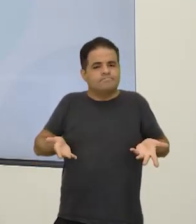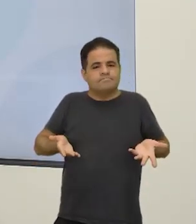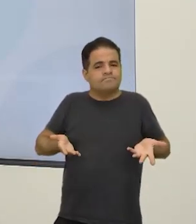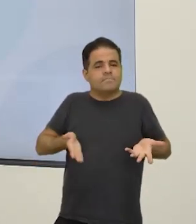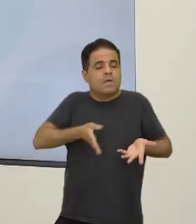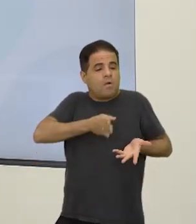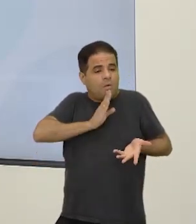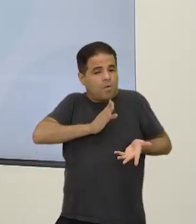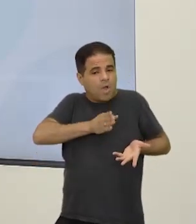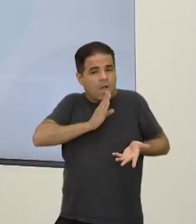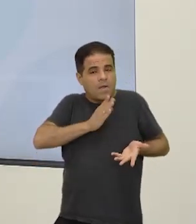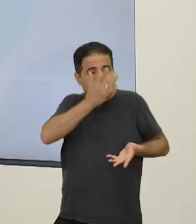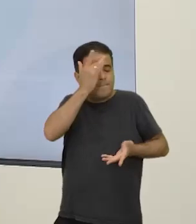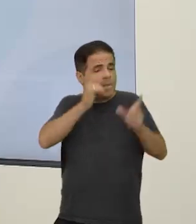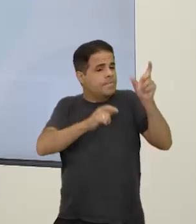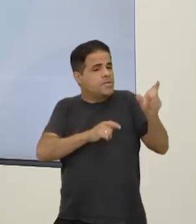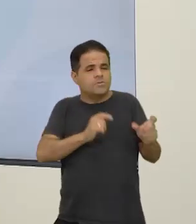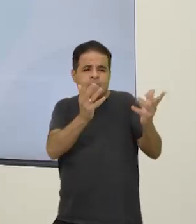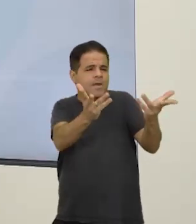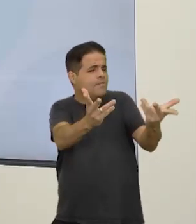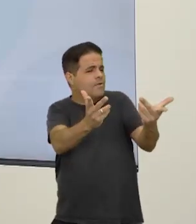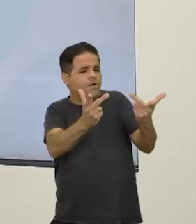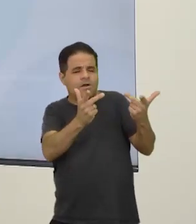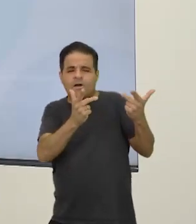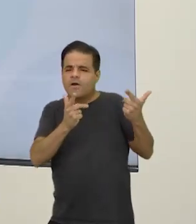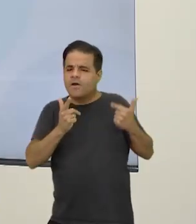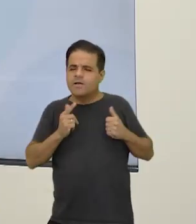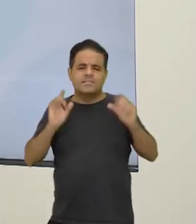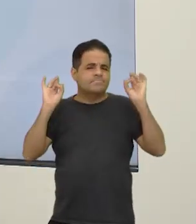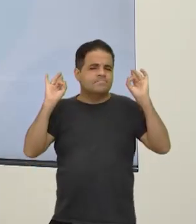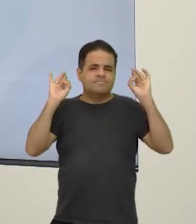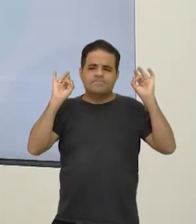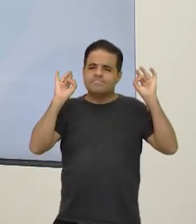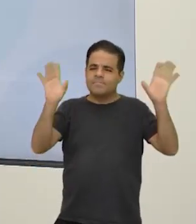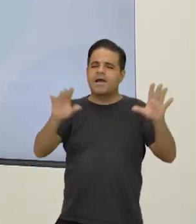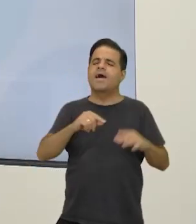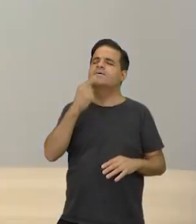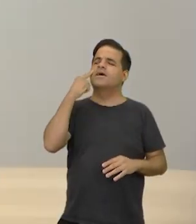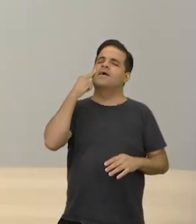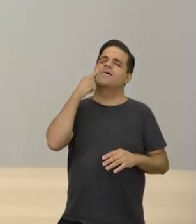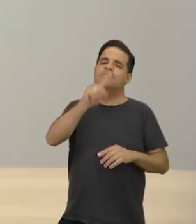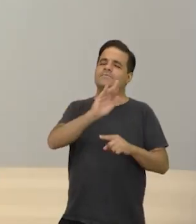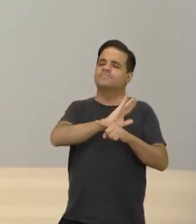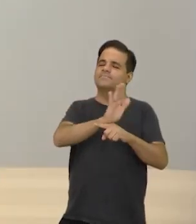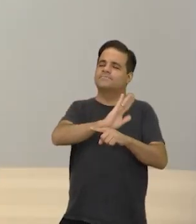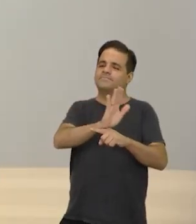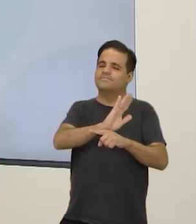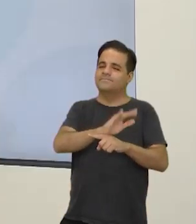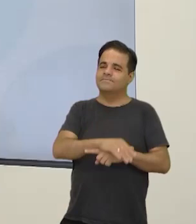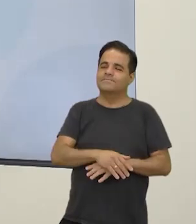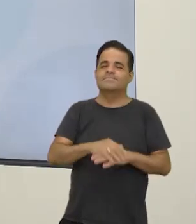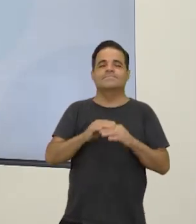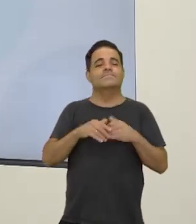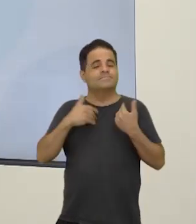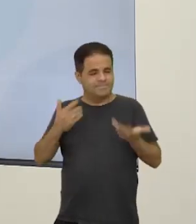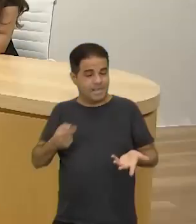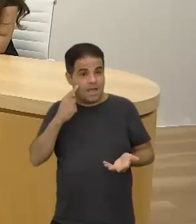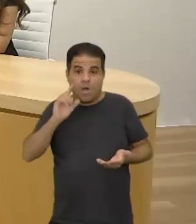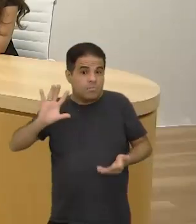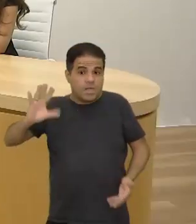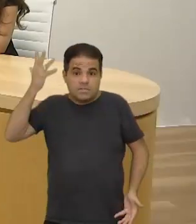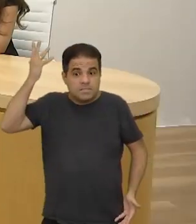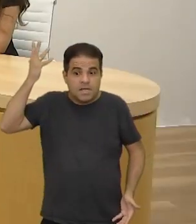ele conhece uma pessoa maravilhosa, espetacular. Quem já não viu esse filme, né? De se conhecer no... Mas foi por acaso. Se ele não